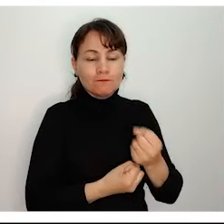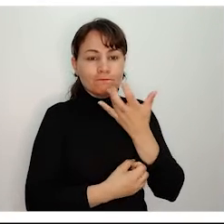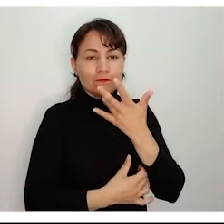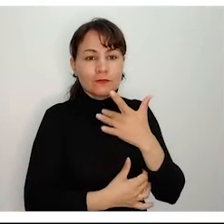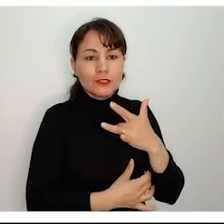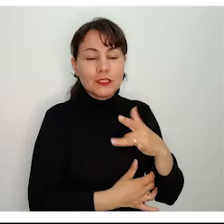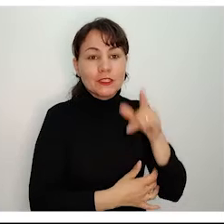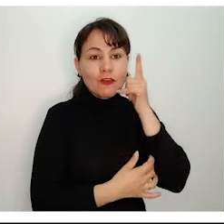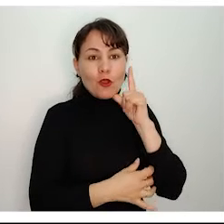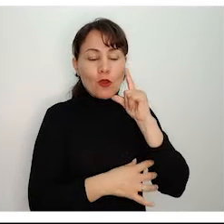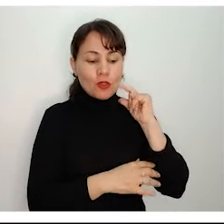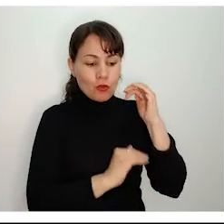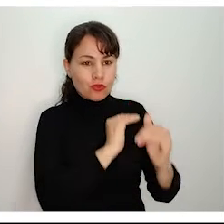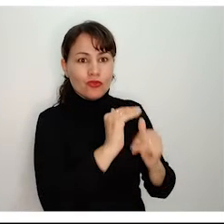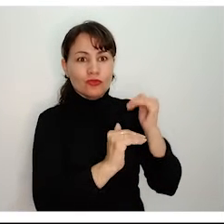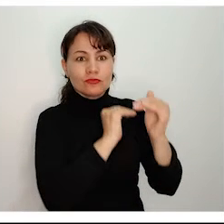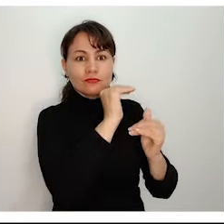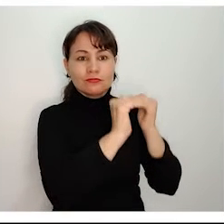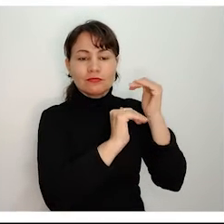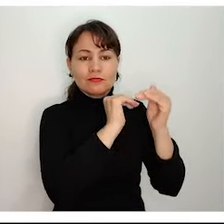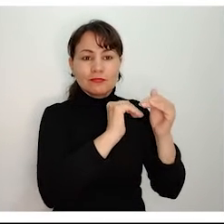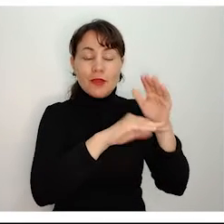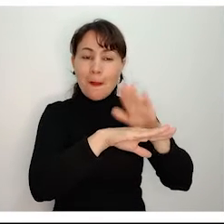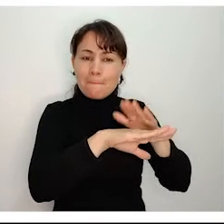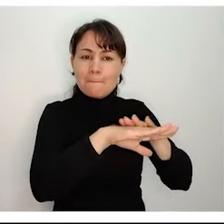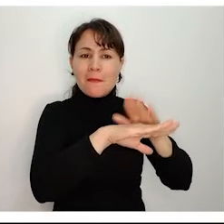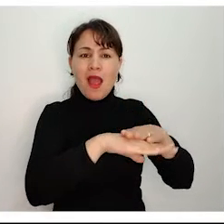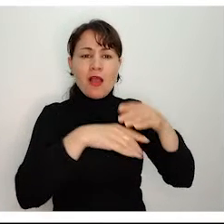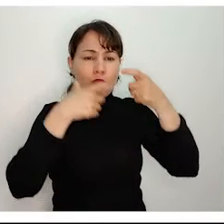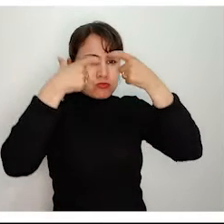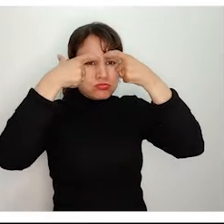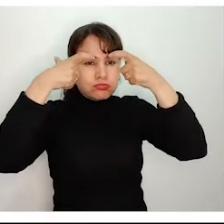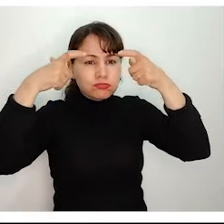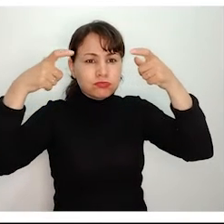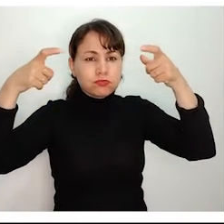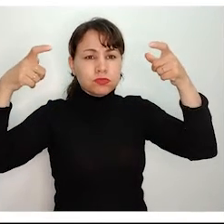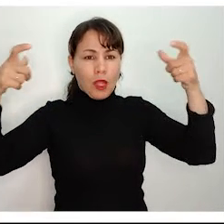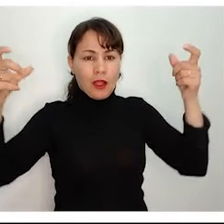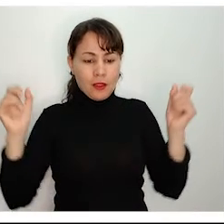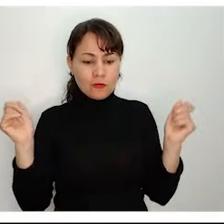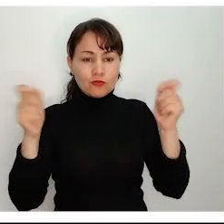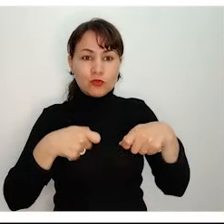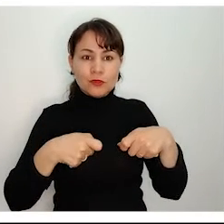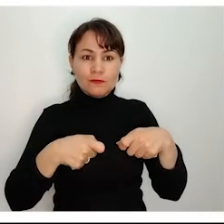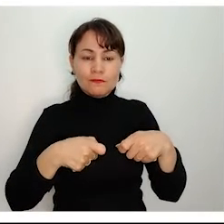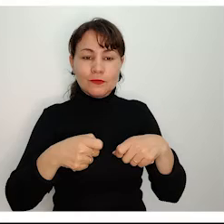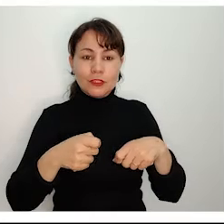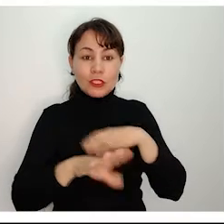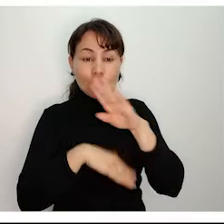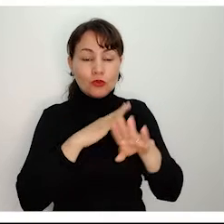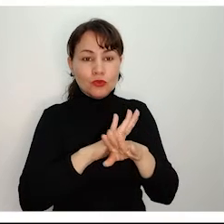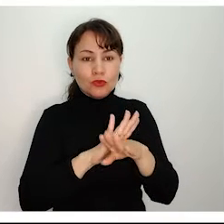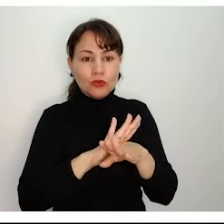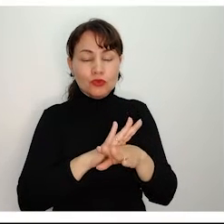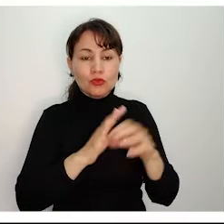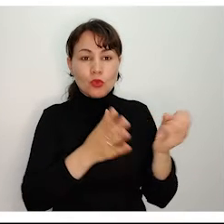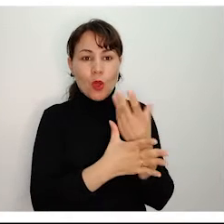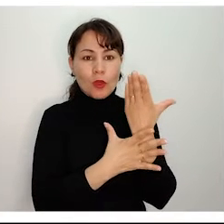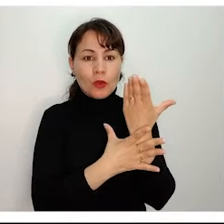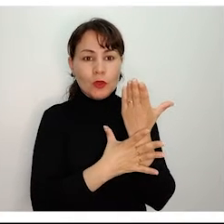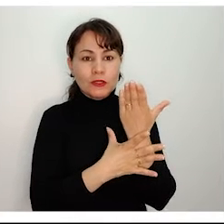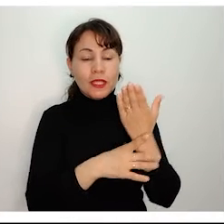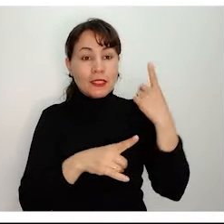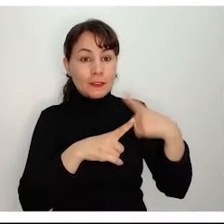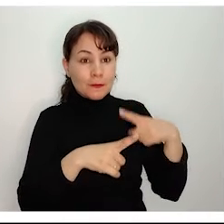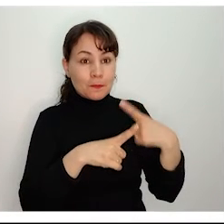vá cada vez mais se desenvolvendo, cada vez mais ampliando as suas potencialidades. Então, tudo